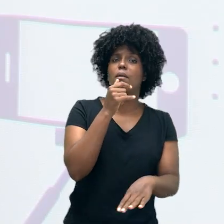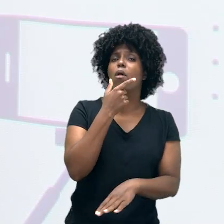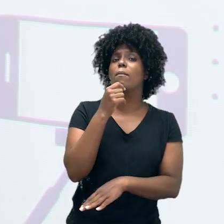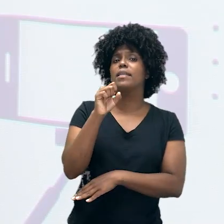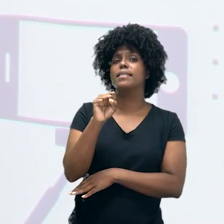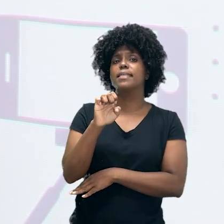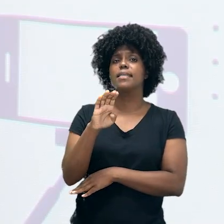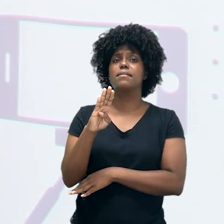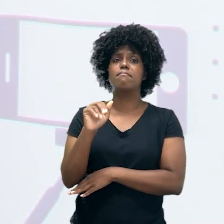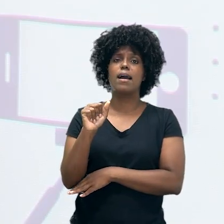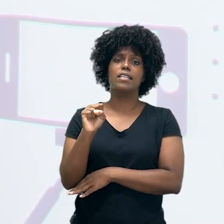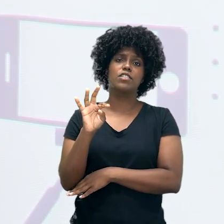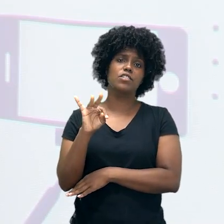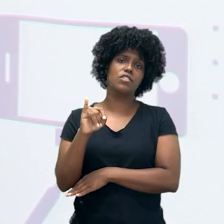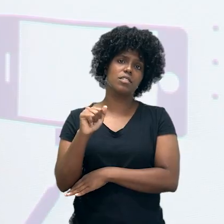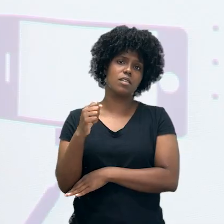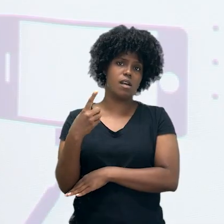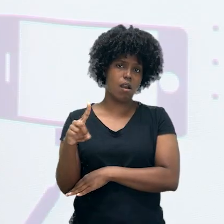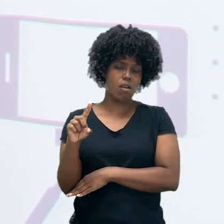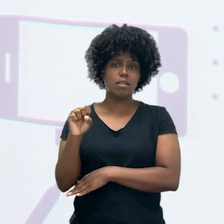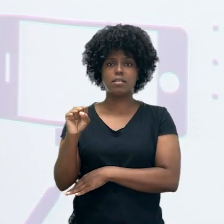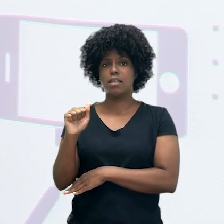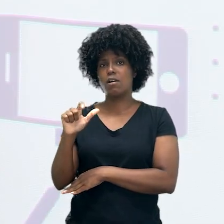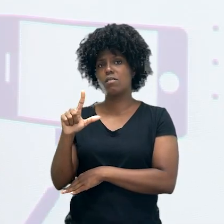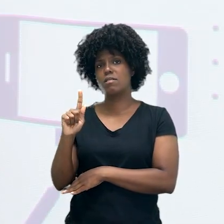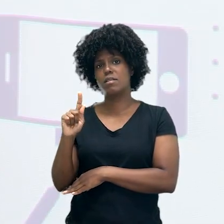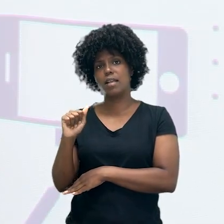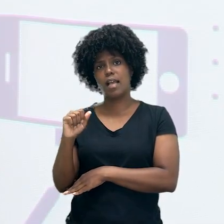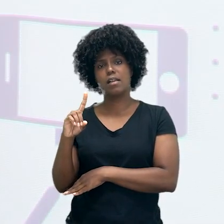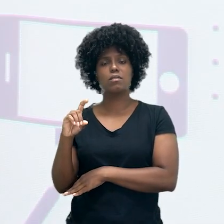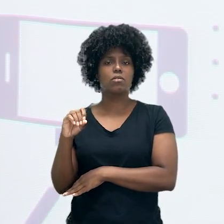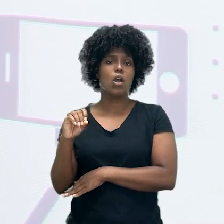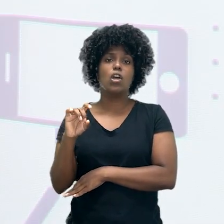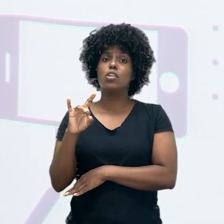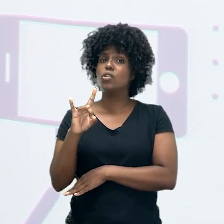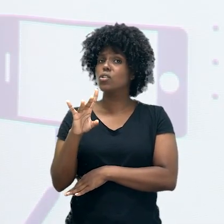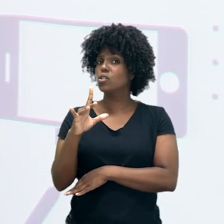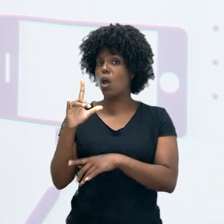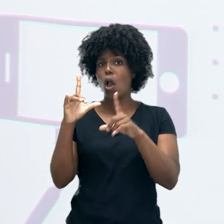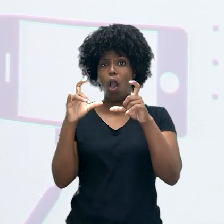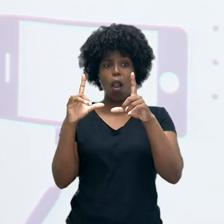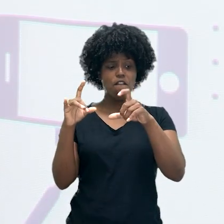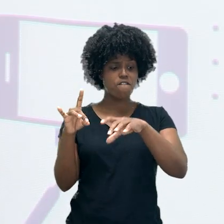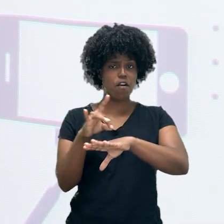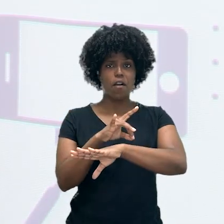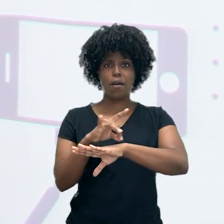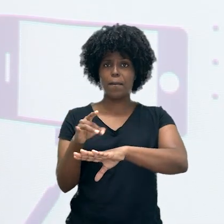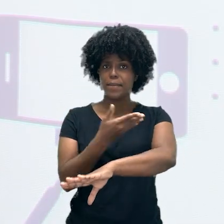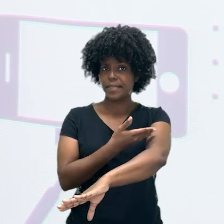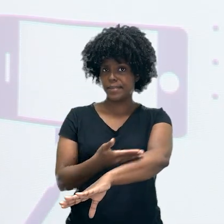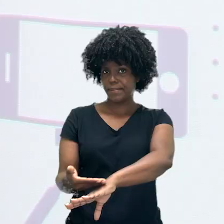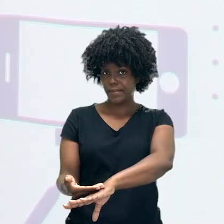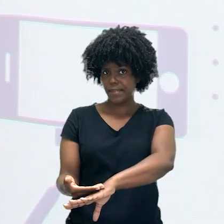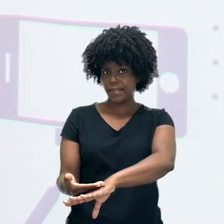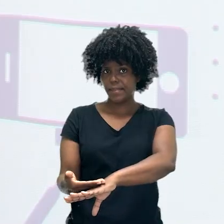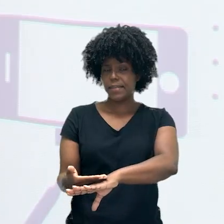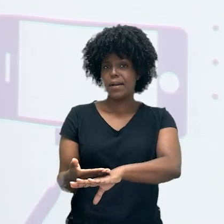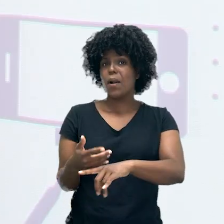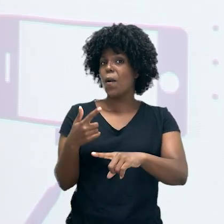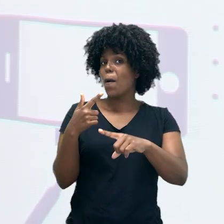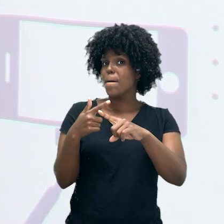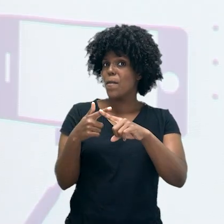exemplo, Sebastião Salgado só tira ou só publica as fotos em preto e branco porque ele acha que em preto e branco